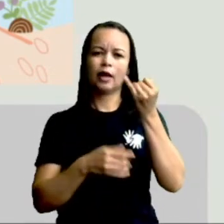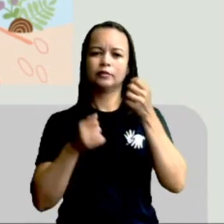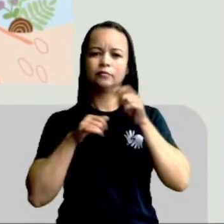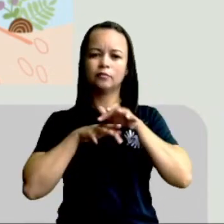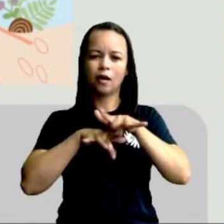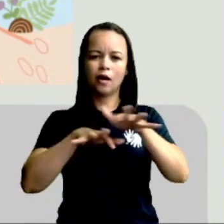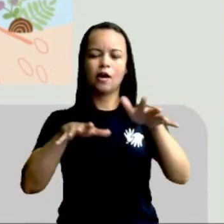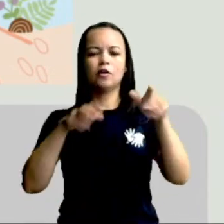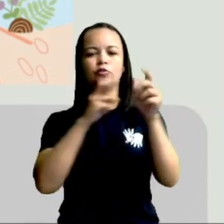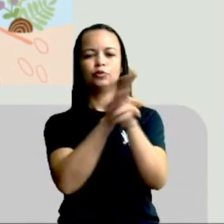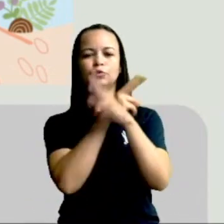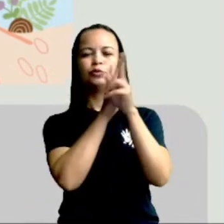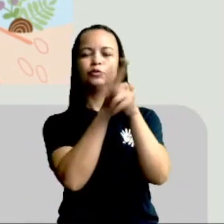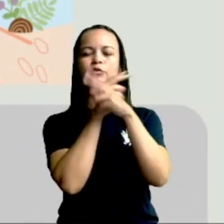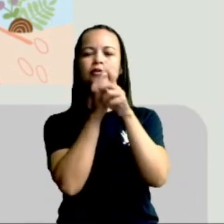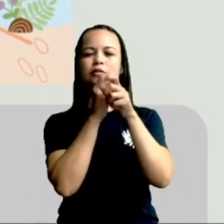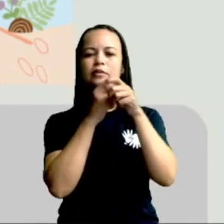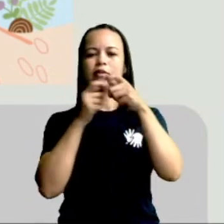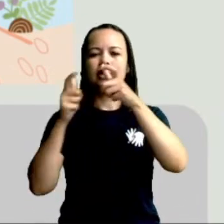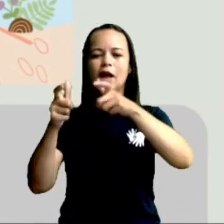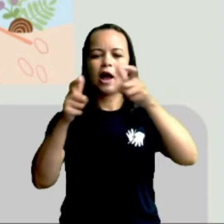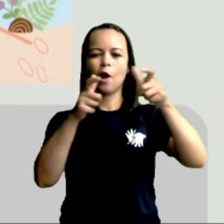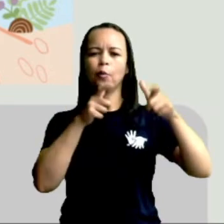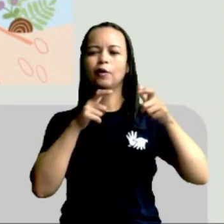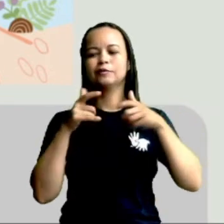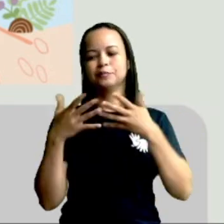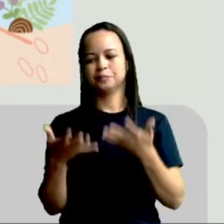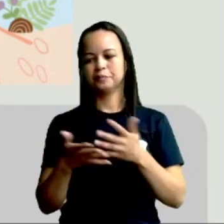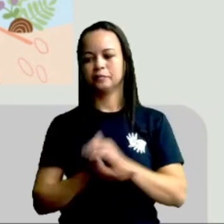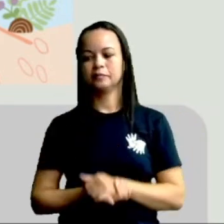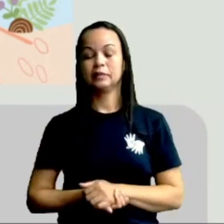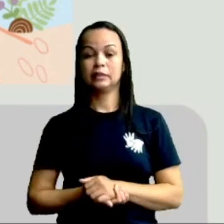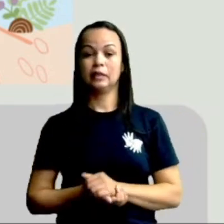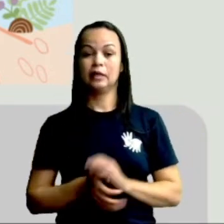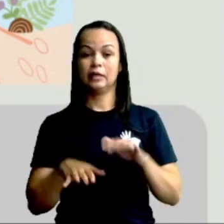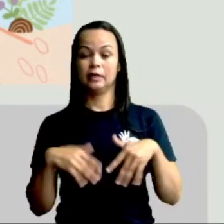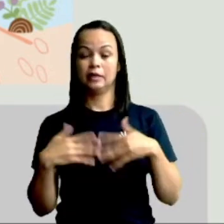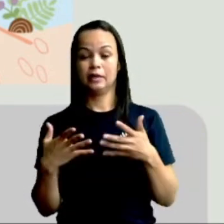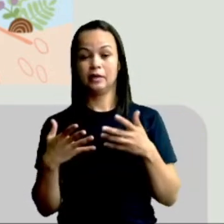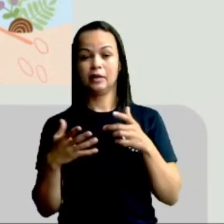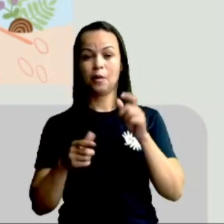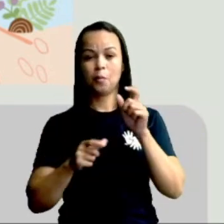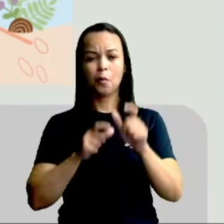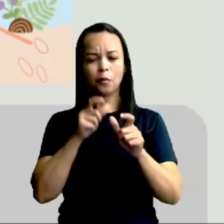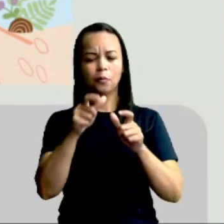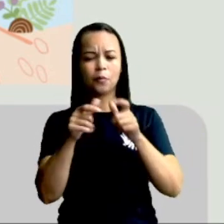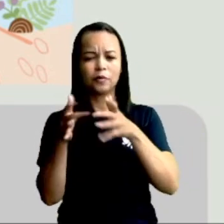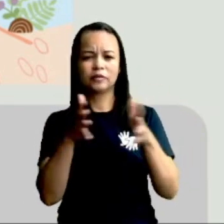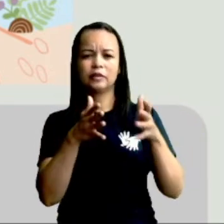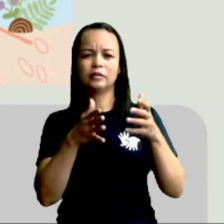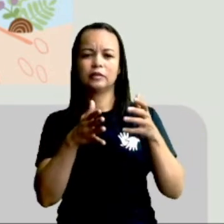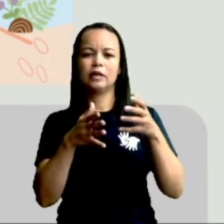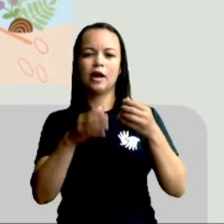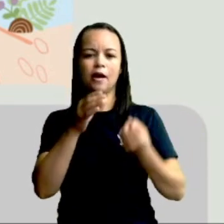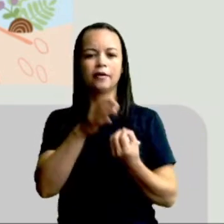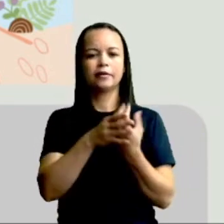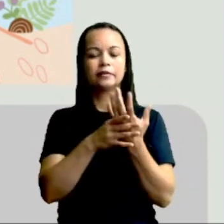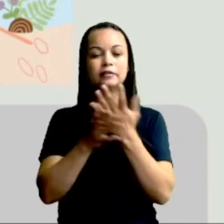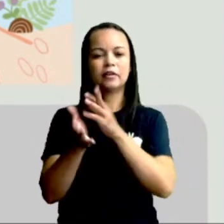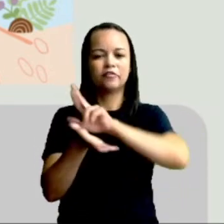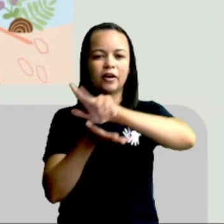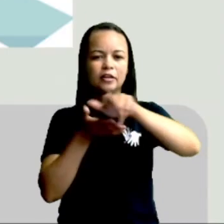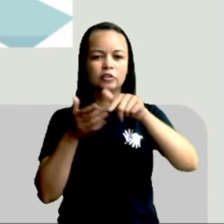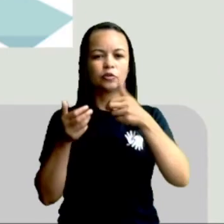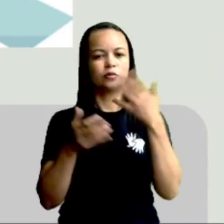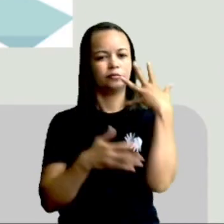pelo sopro do vento, caindo ali e acolá. E a pouco e pouco fizeram crescer coisas bonitas, muitas